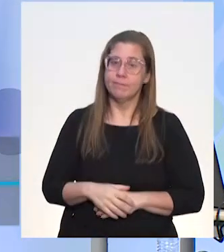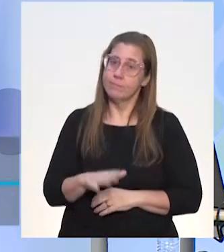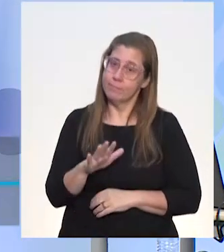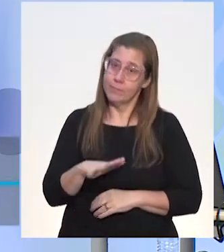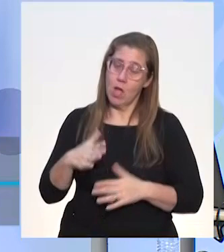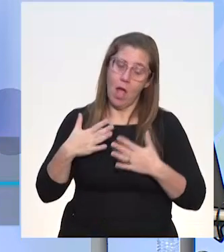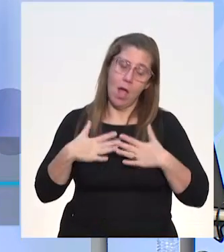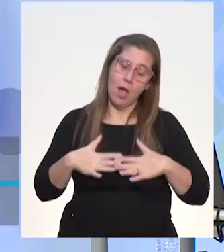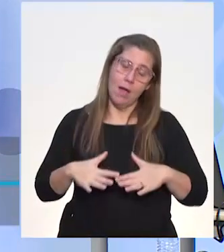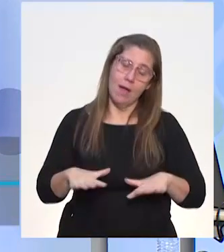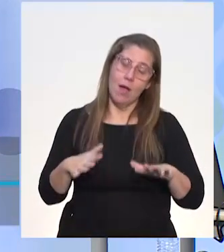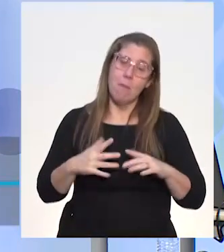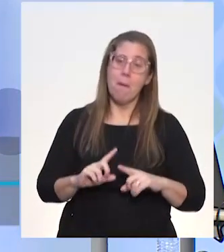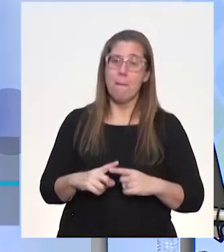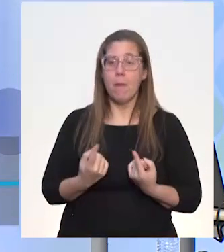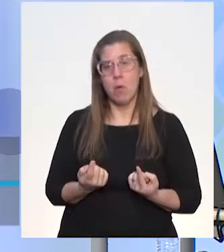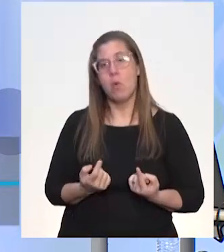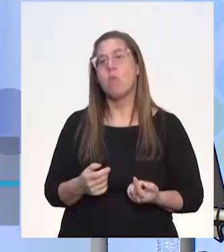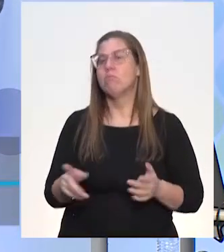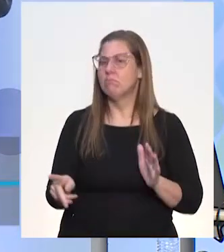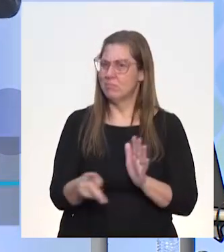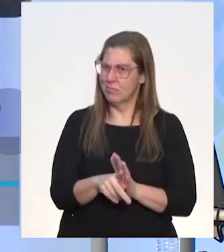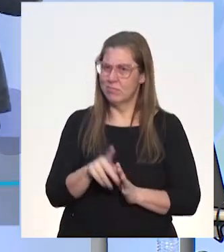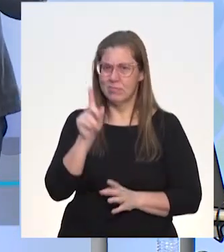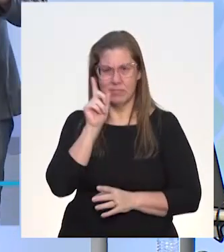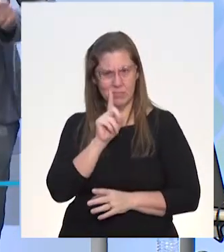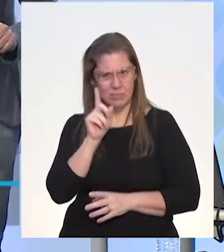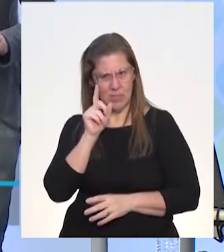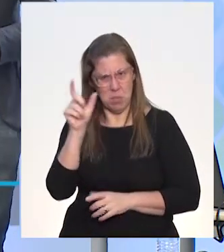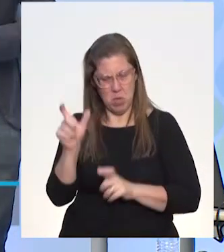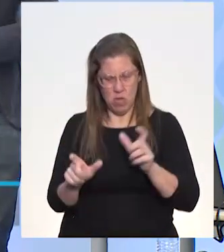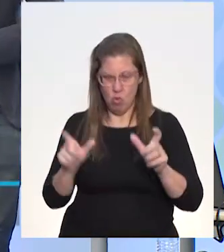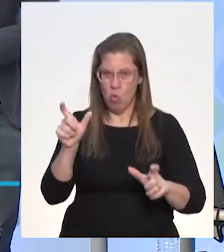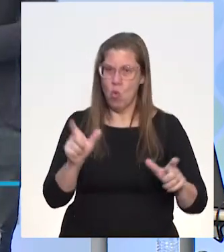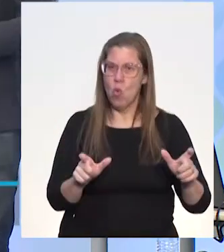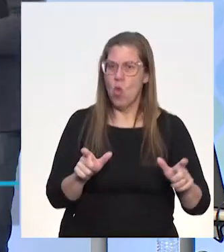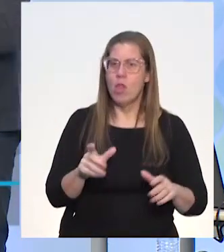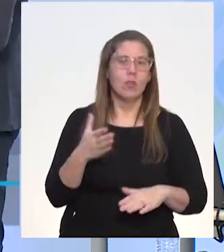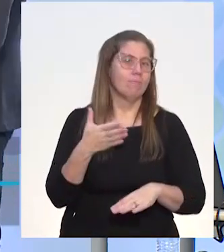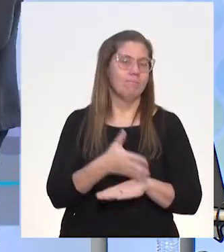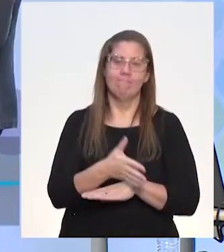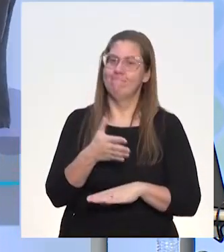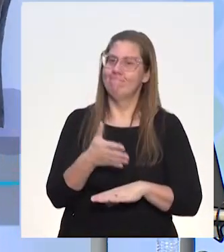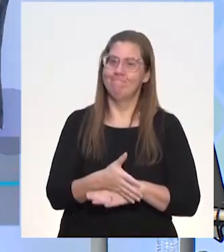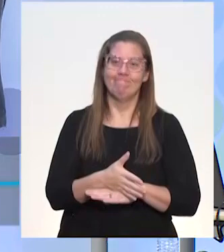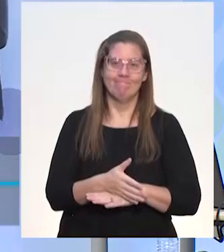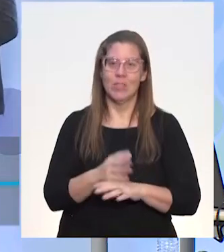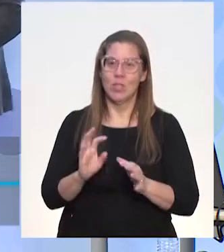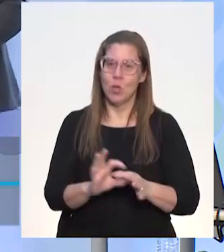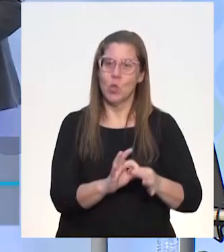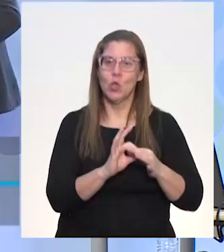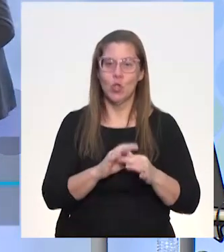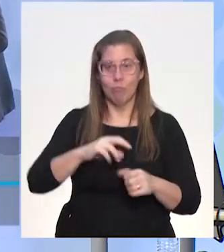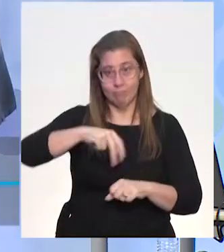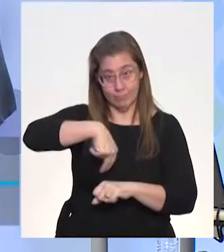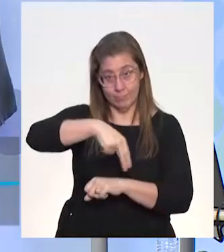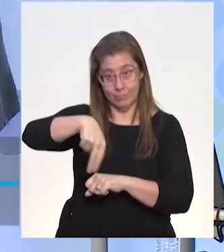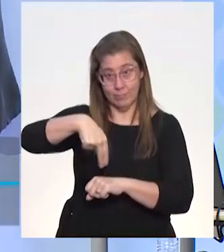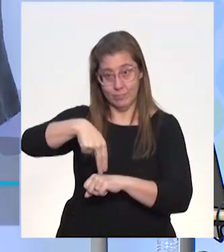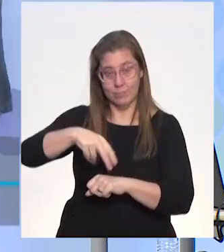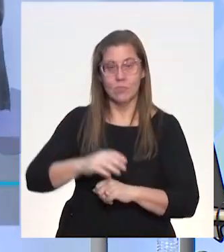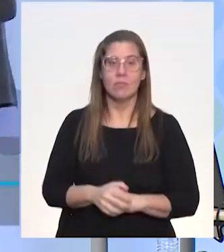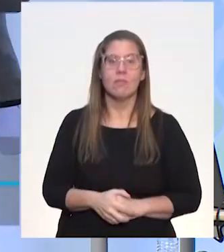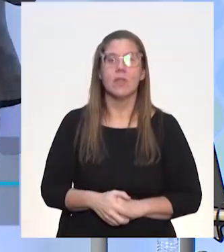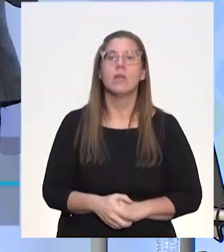mais tranquila, tanto que os próprios norte-americanos não fazem parte da Liga das Nações. A República